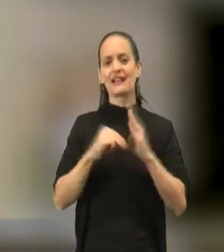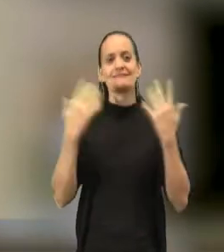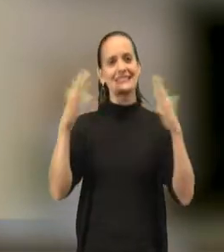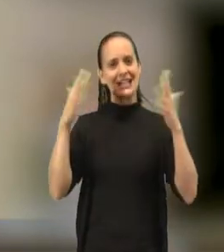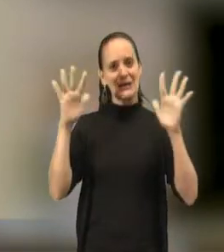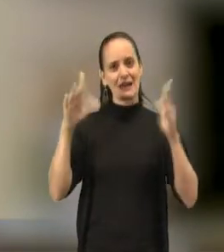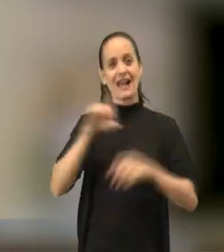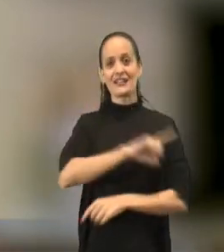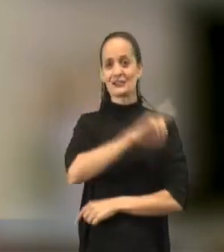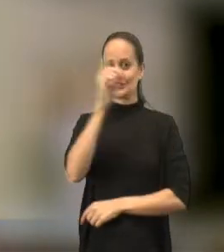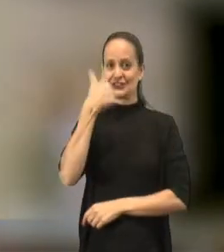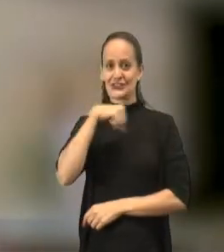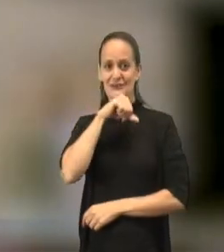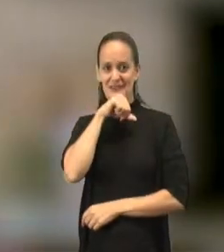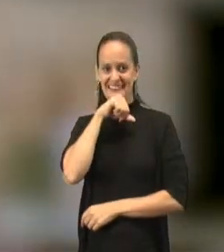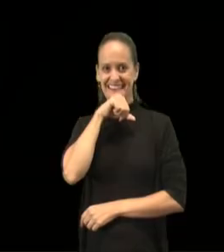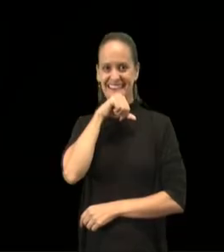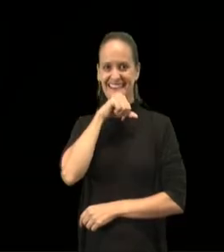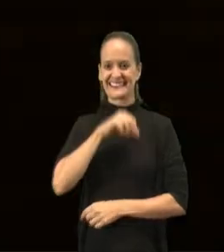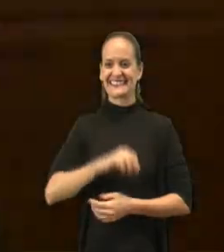Feliz Dia das Mães.